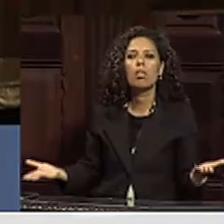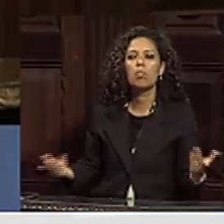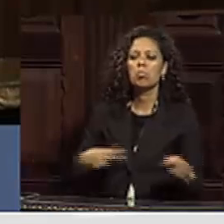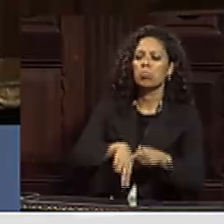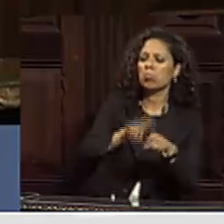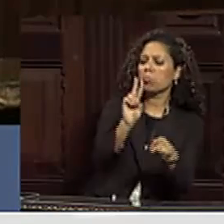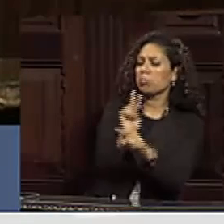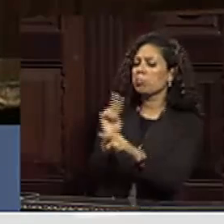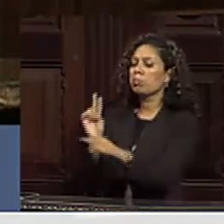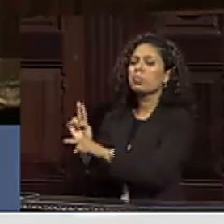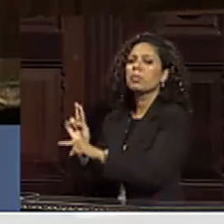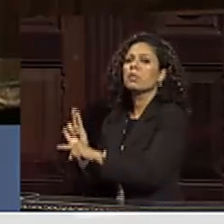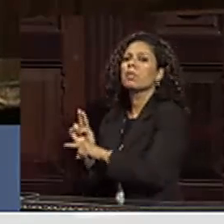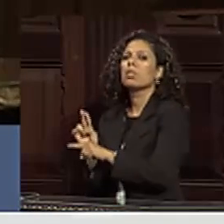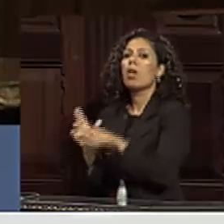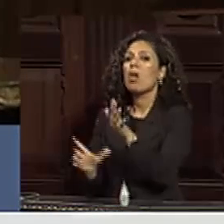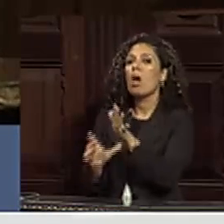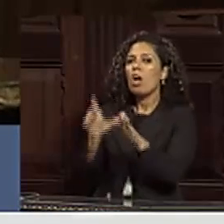patrulhamento preventivo,